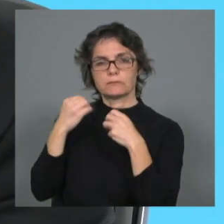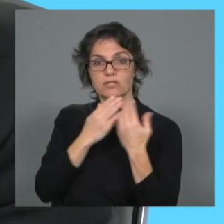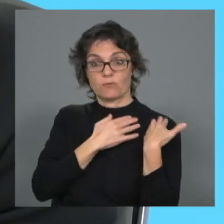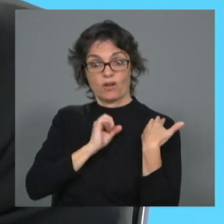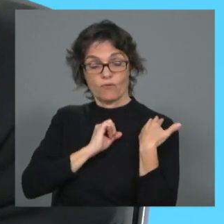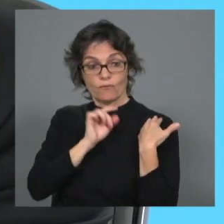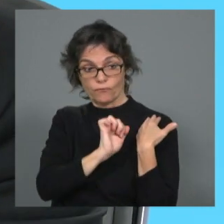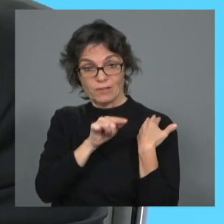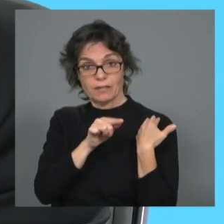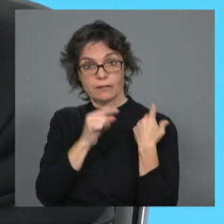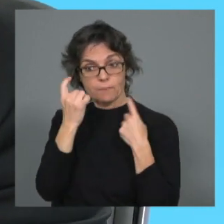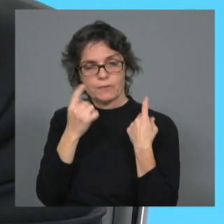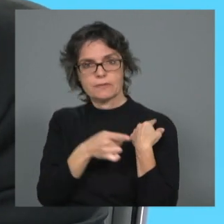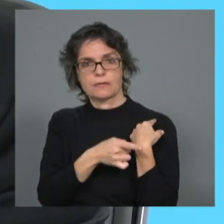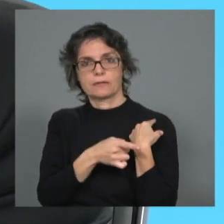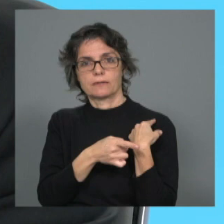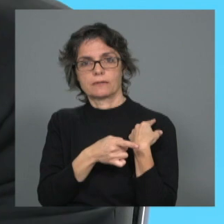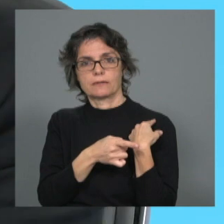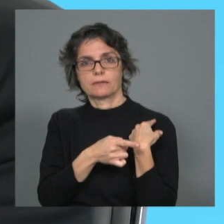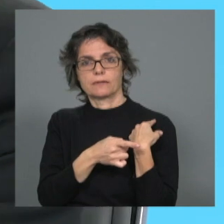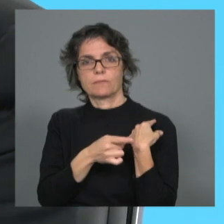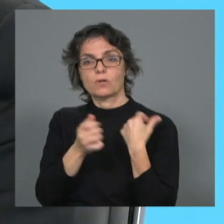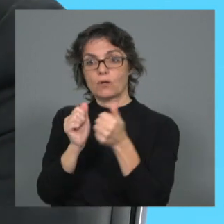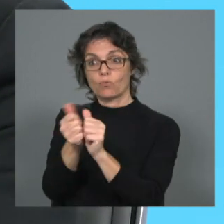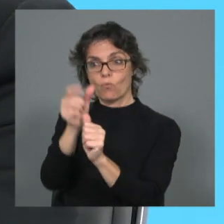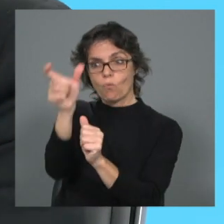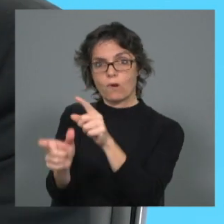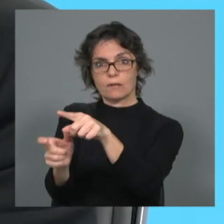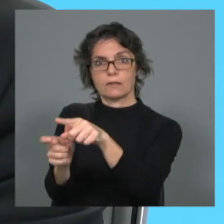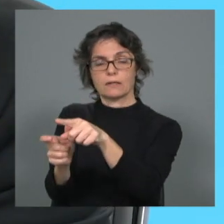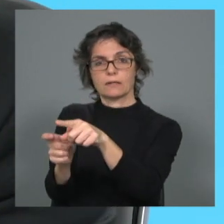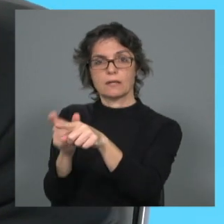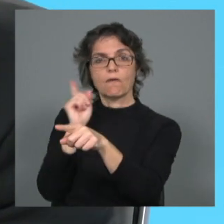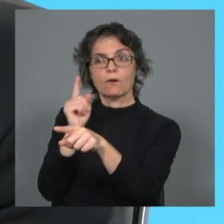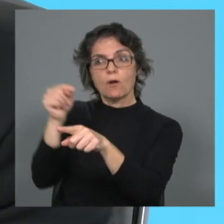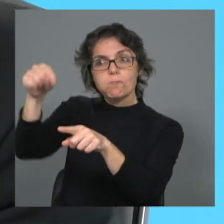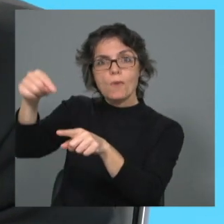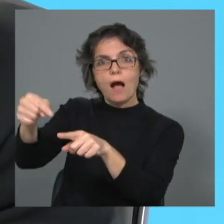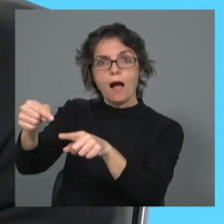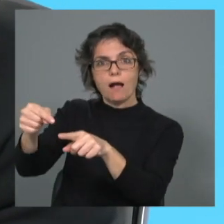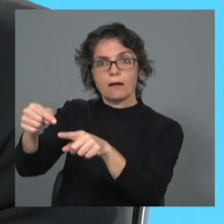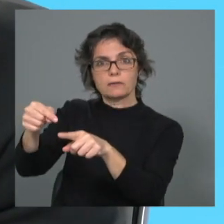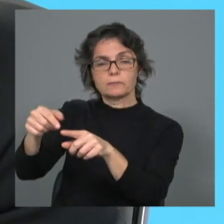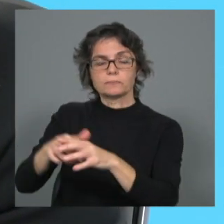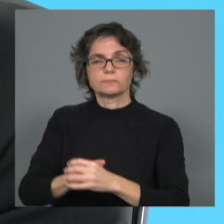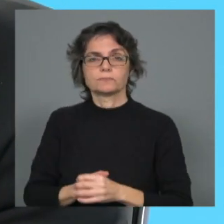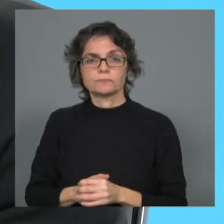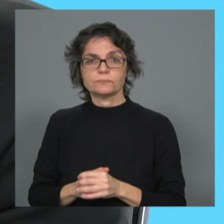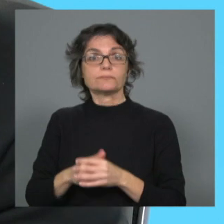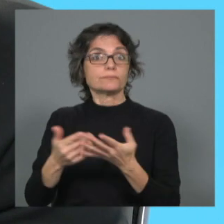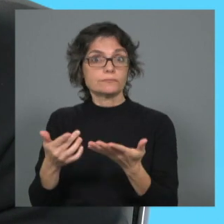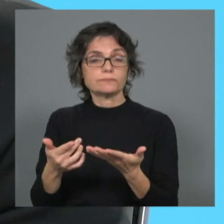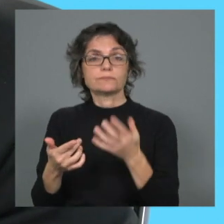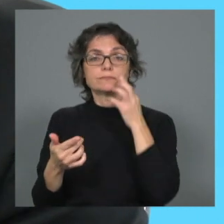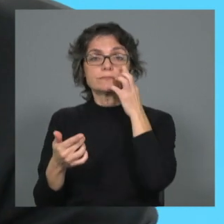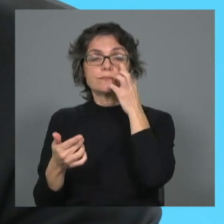vença também, convença com os valores, não é só vencer, mas também convencer com valores, mas também